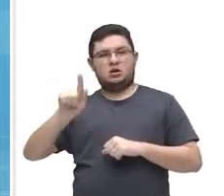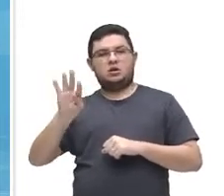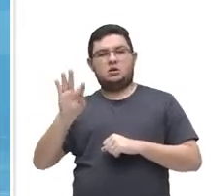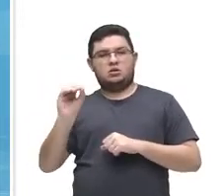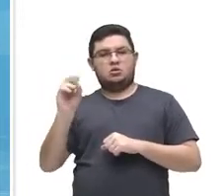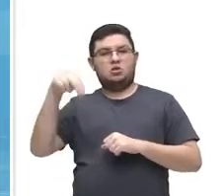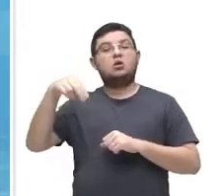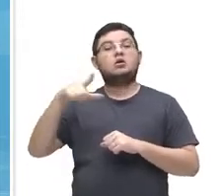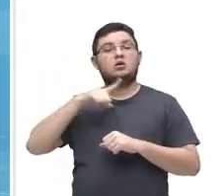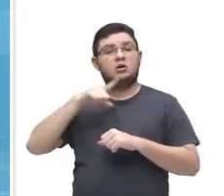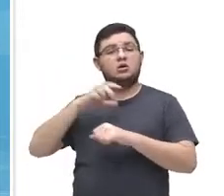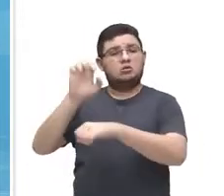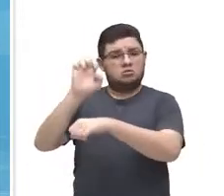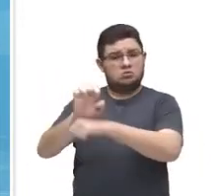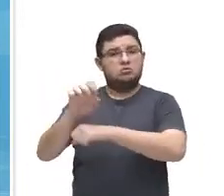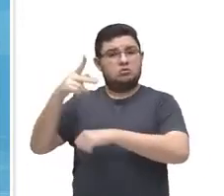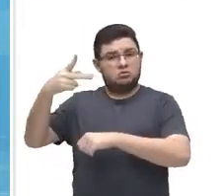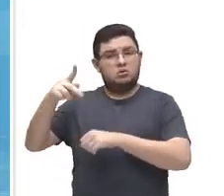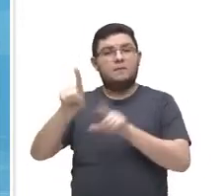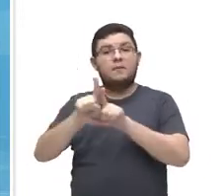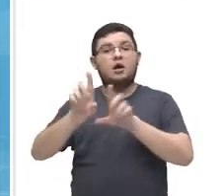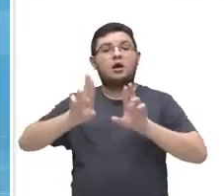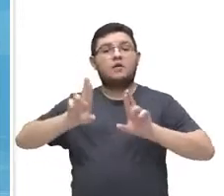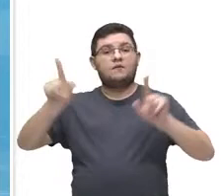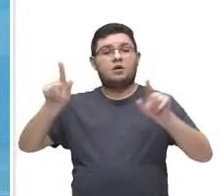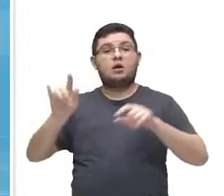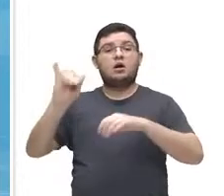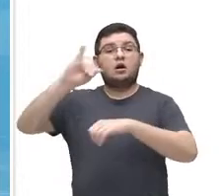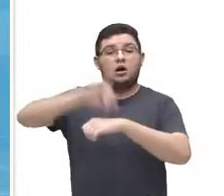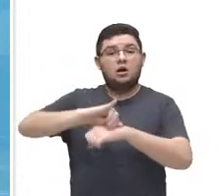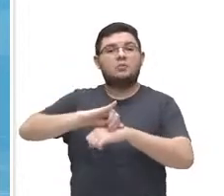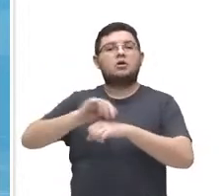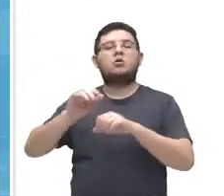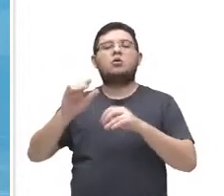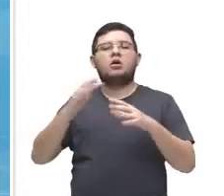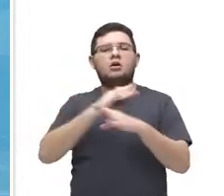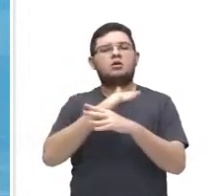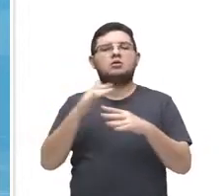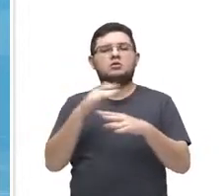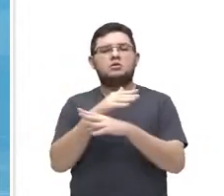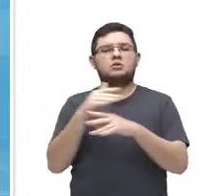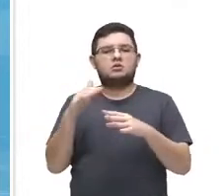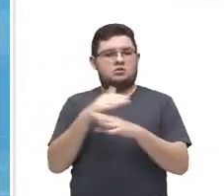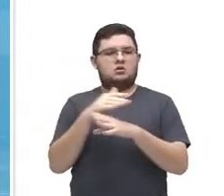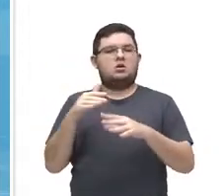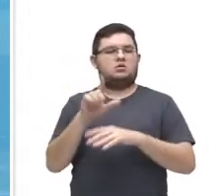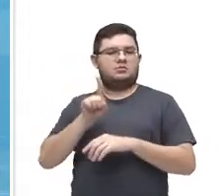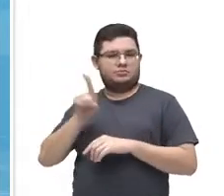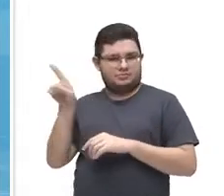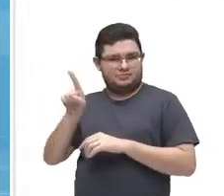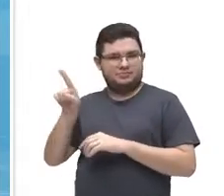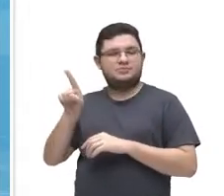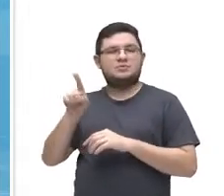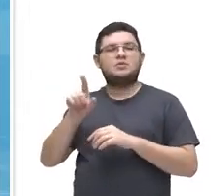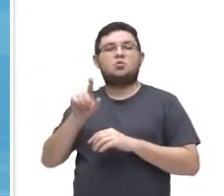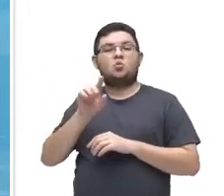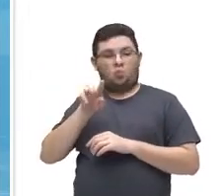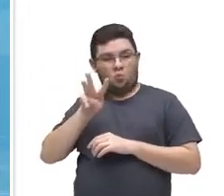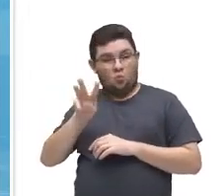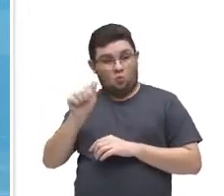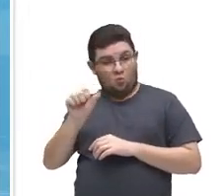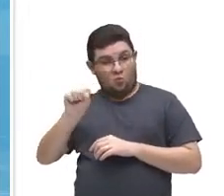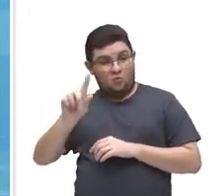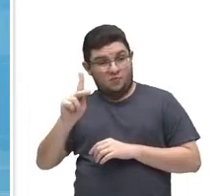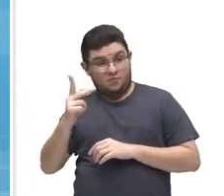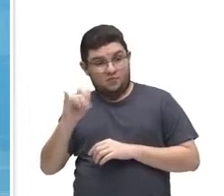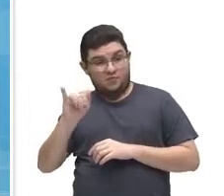tem o estado de Washington, que é lá quase na costa do Pacífico. E nós temos também, então, a capital, que é o